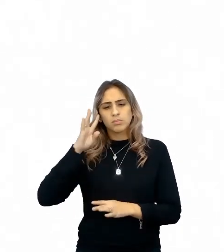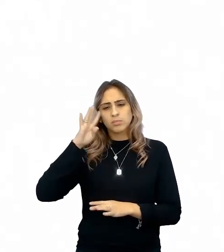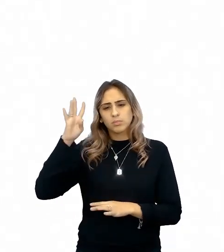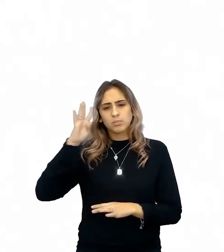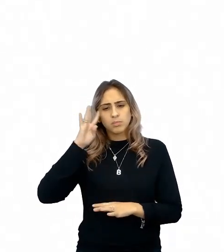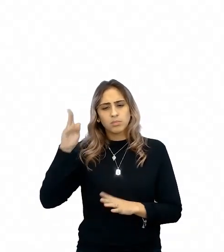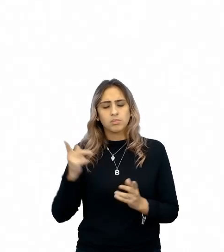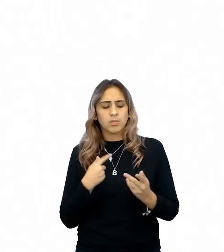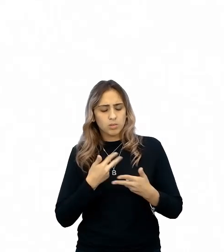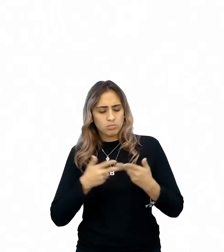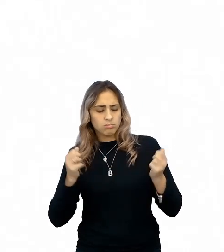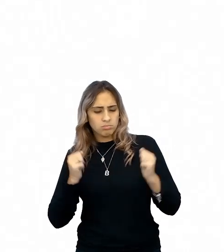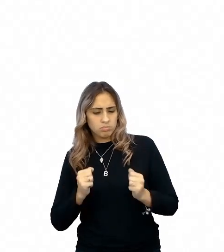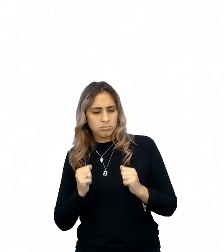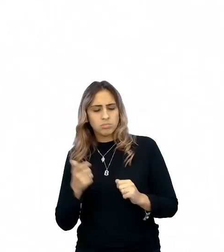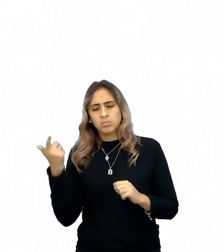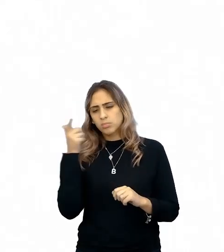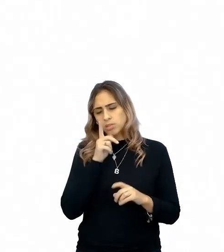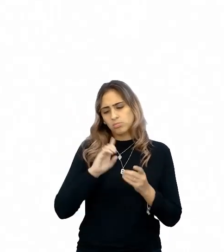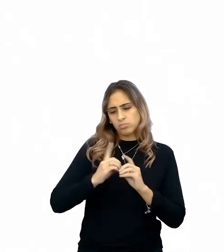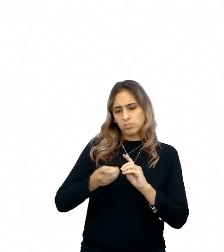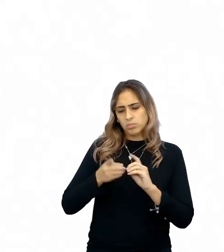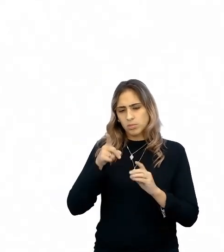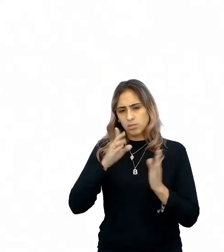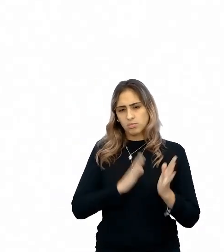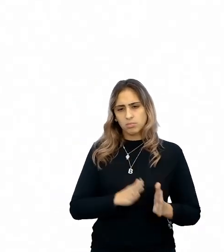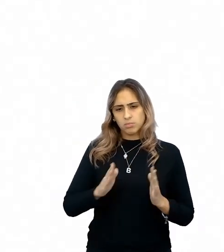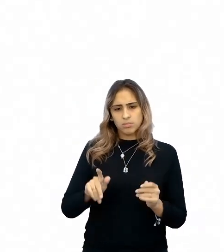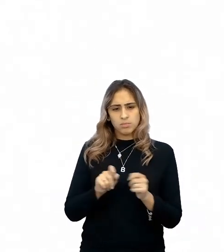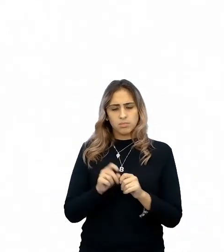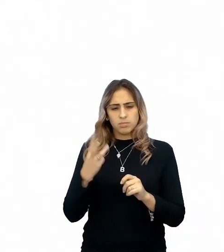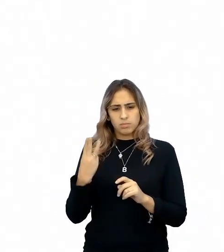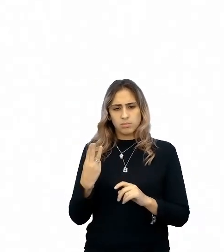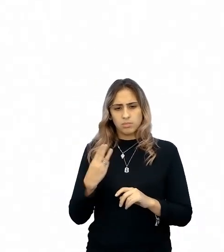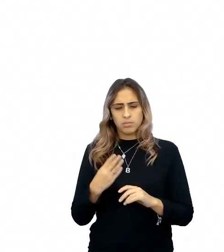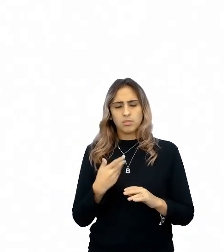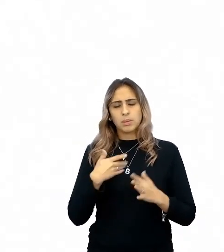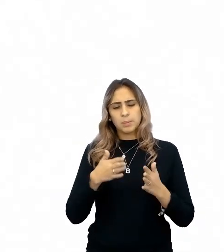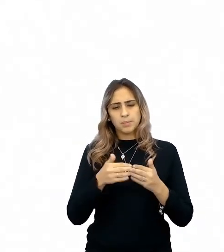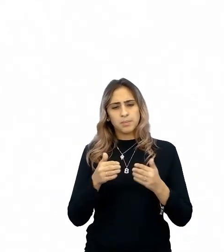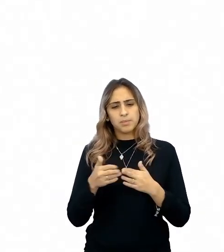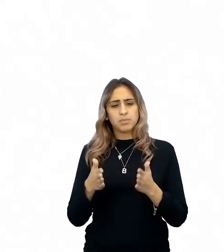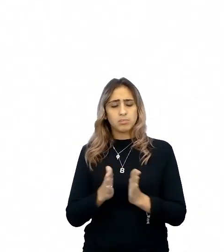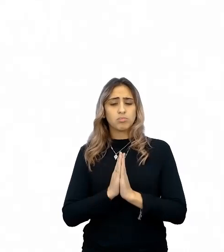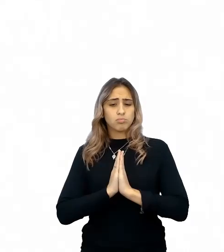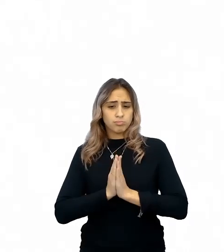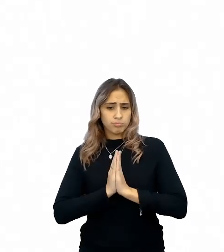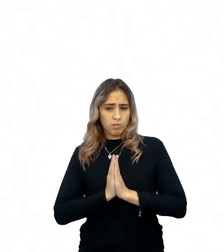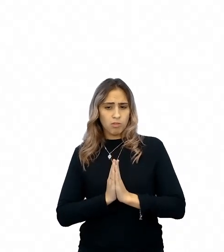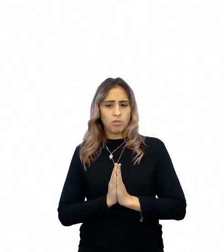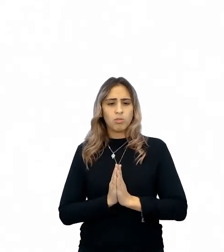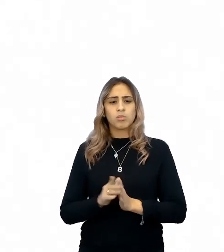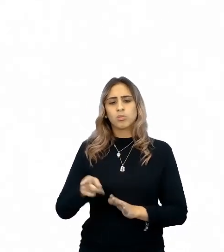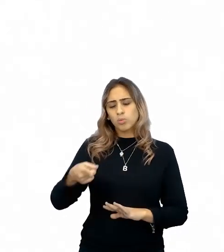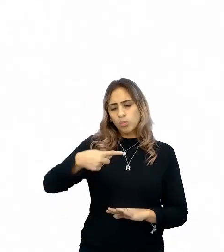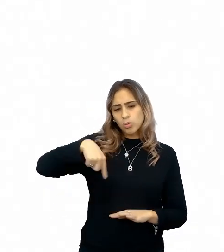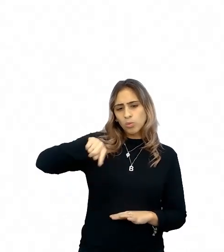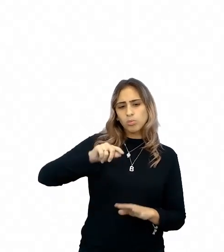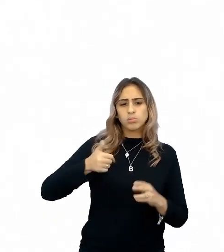as condições e os ganhos didáticos dessa sequência 6. E peço, por favor,